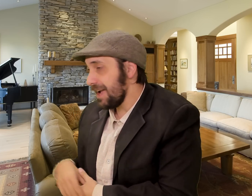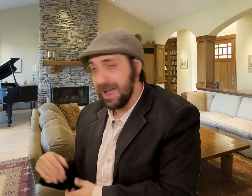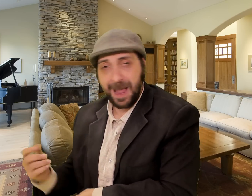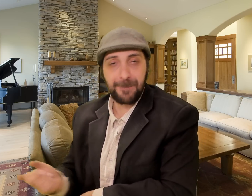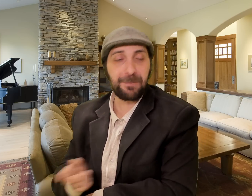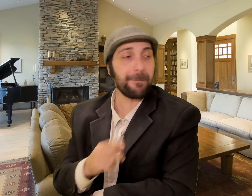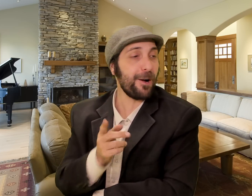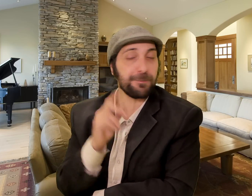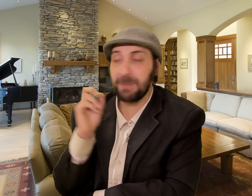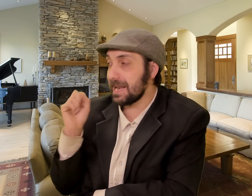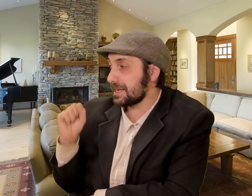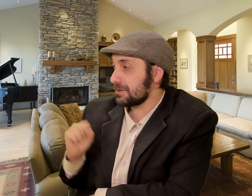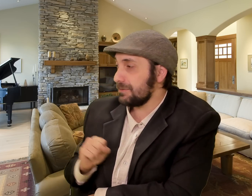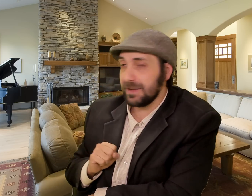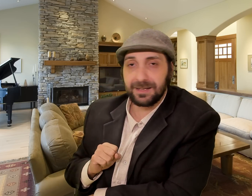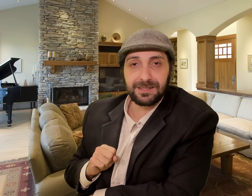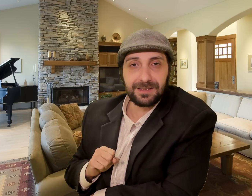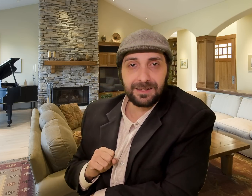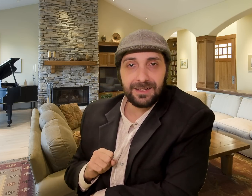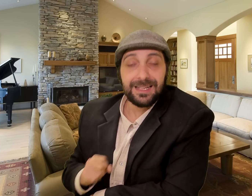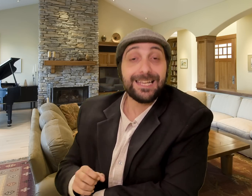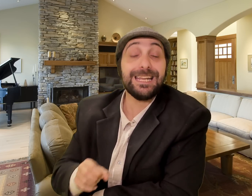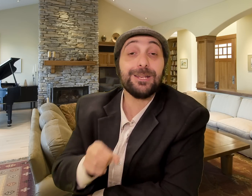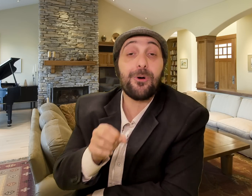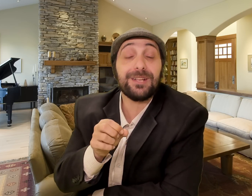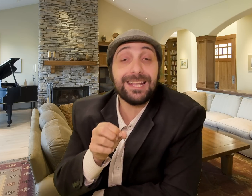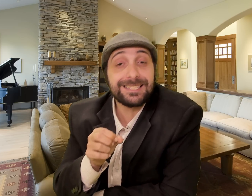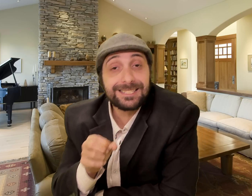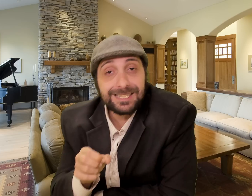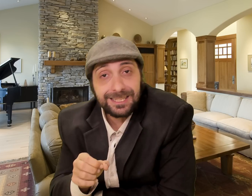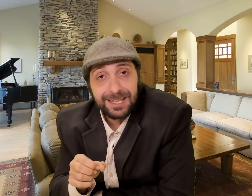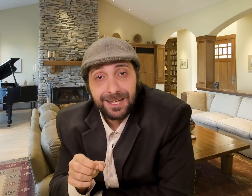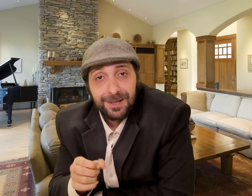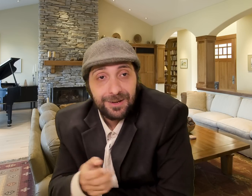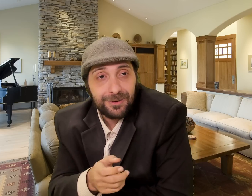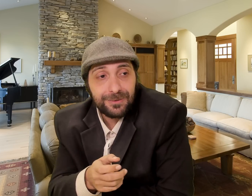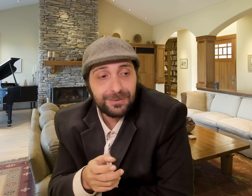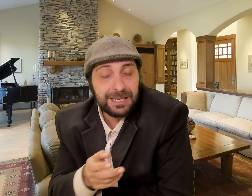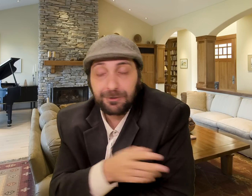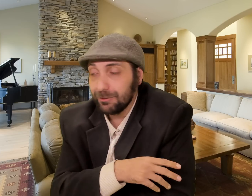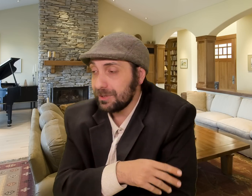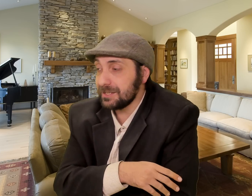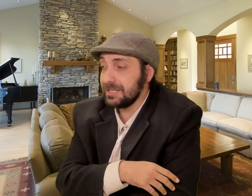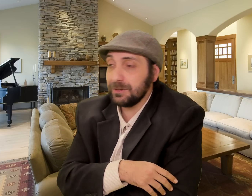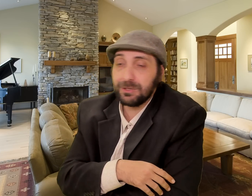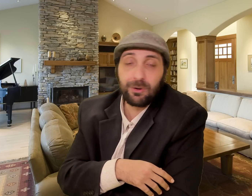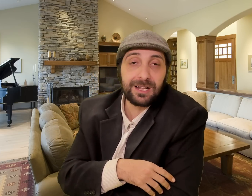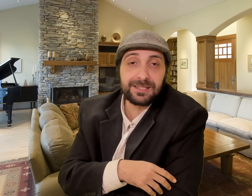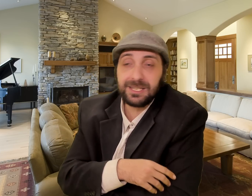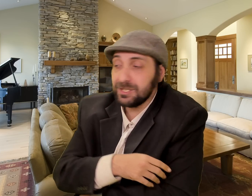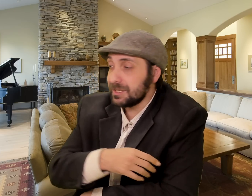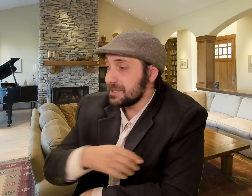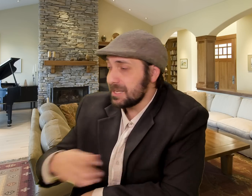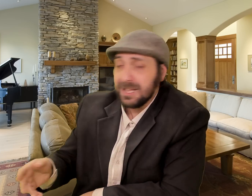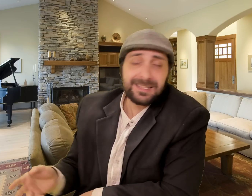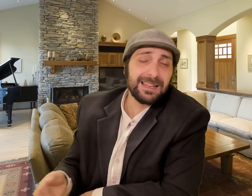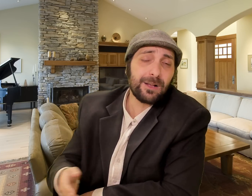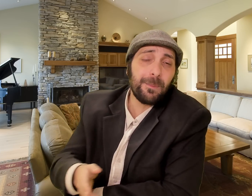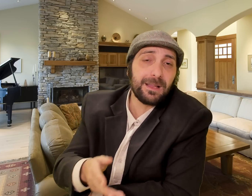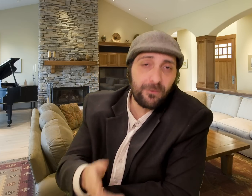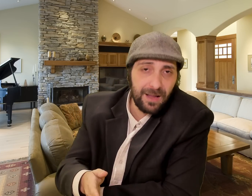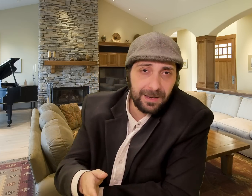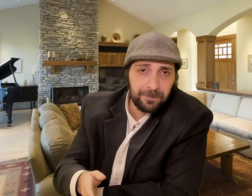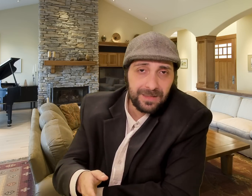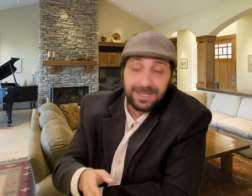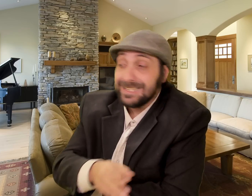dizendo é papai Pode parar com a conversa enlouquecida ou enlouquecido enlouquecido sei